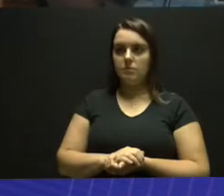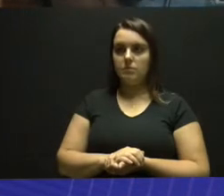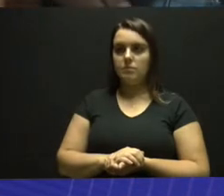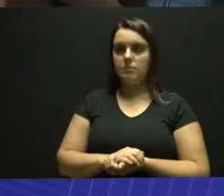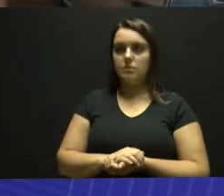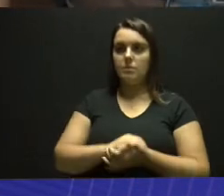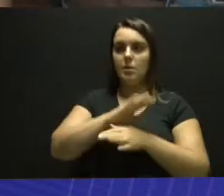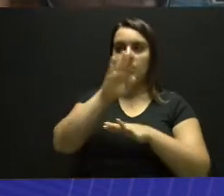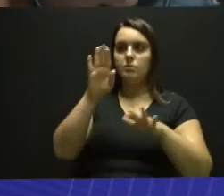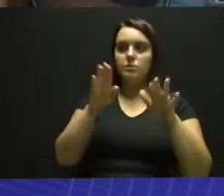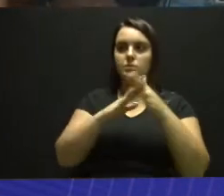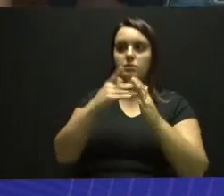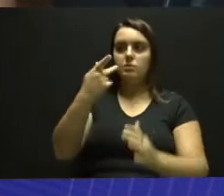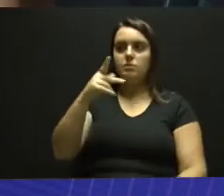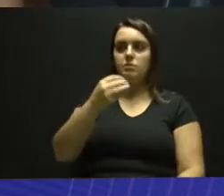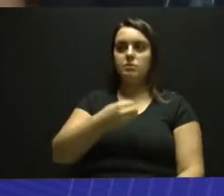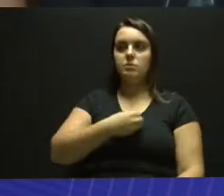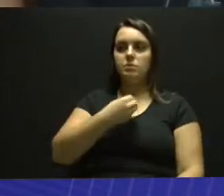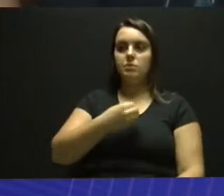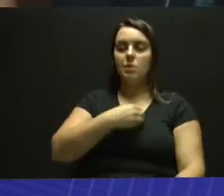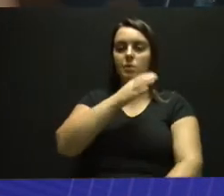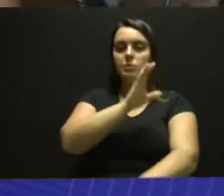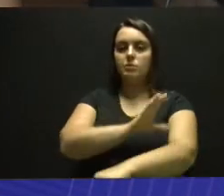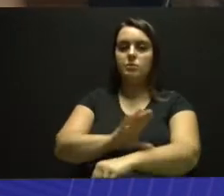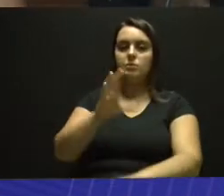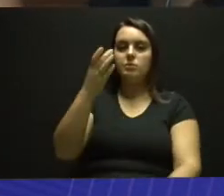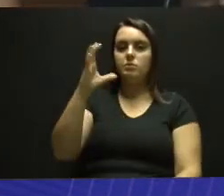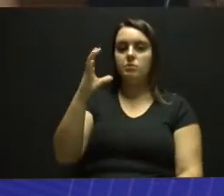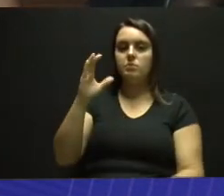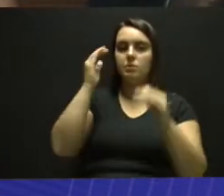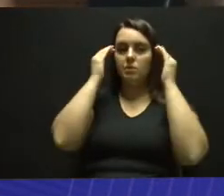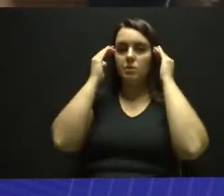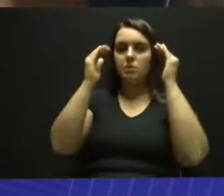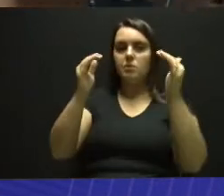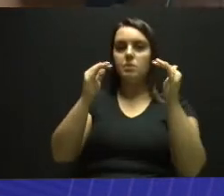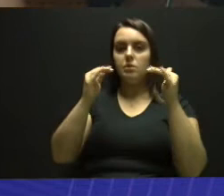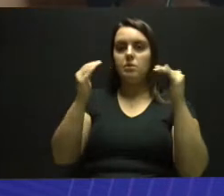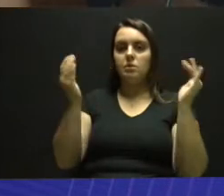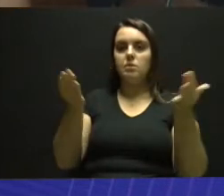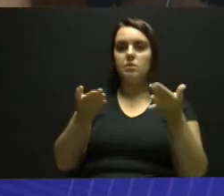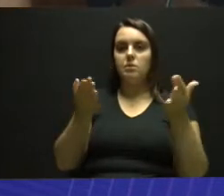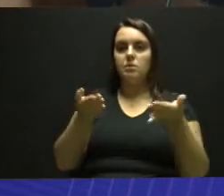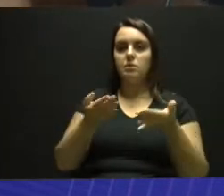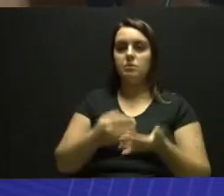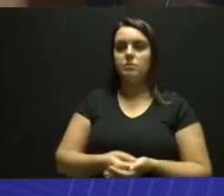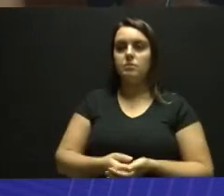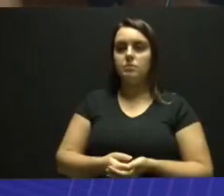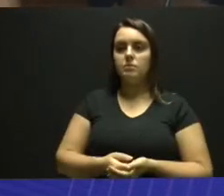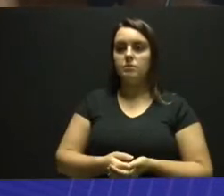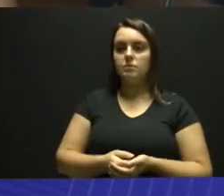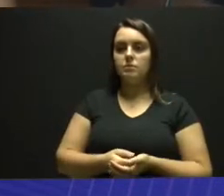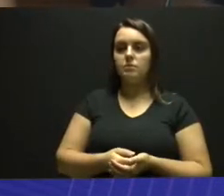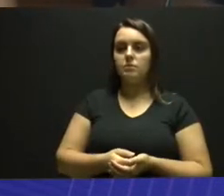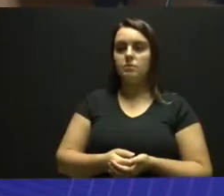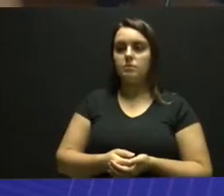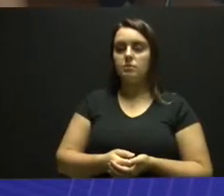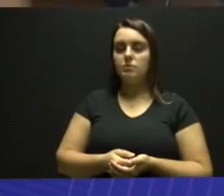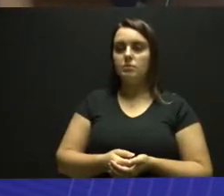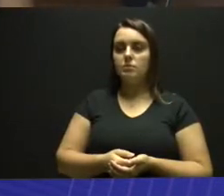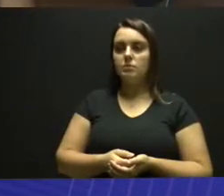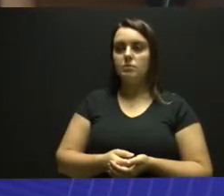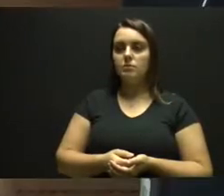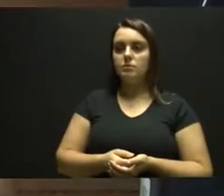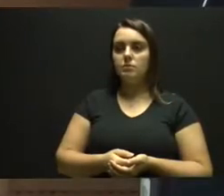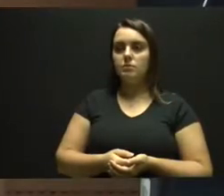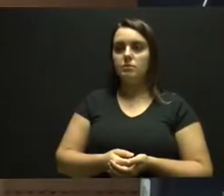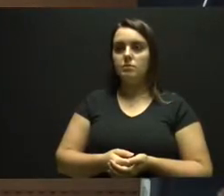sua trajetória na cultura de cubatão homenageamos vantuil henrique dos santos o vereador josé emerson alves de